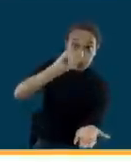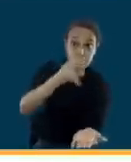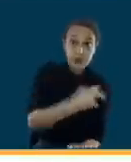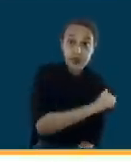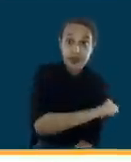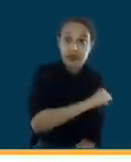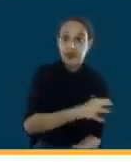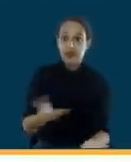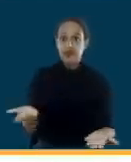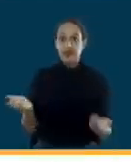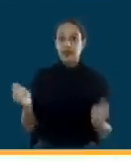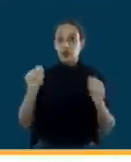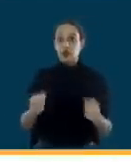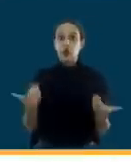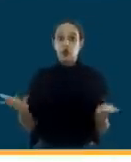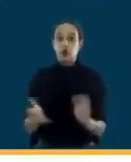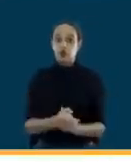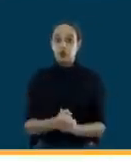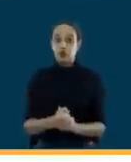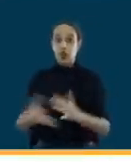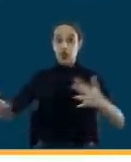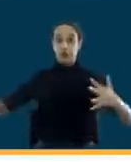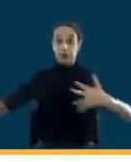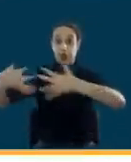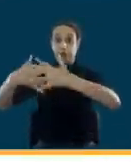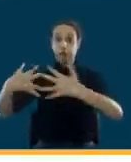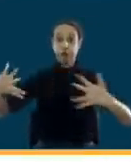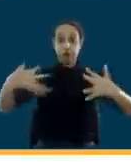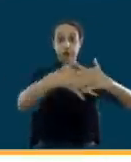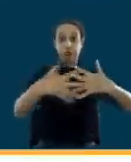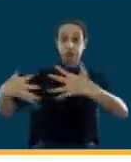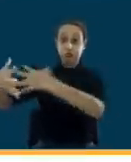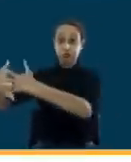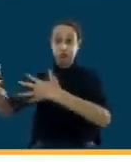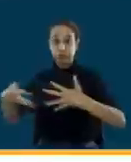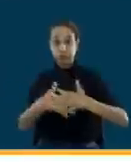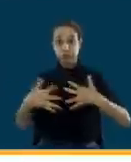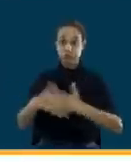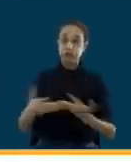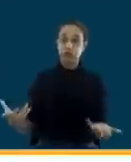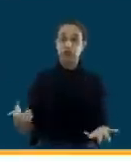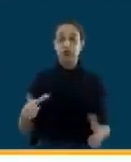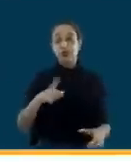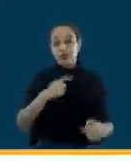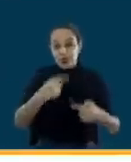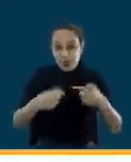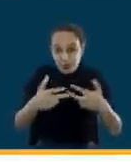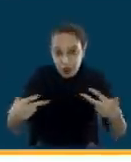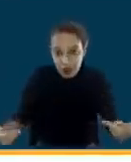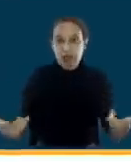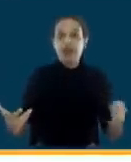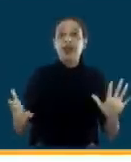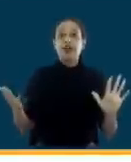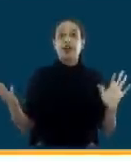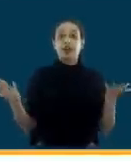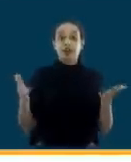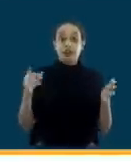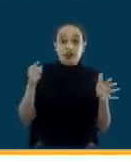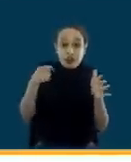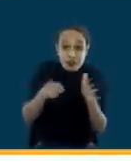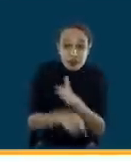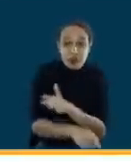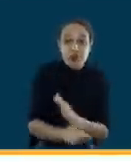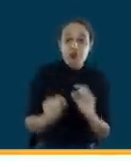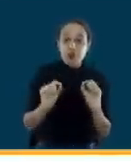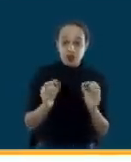acessando recursos. Então, nós temos mecanismos que aprofundam assimetrias na repartição de